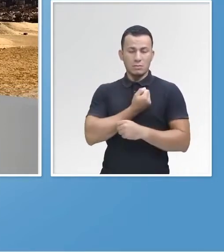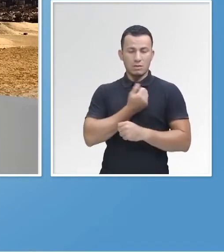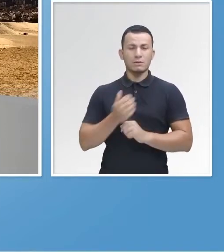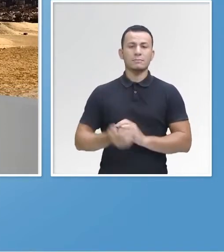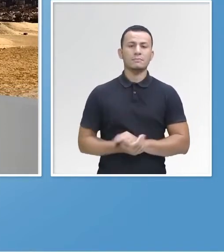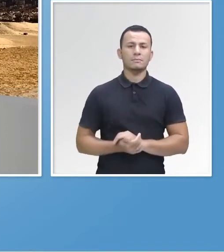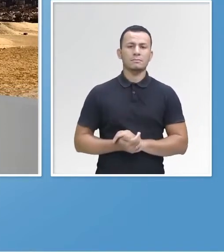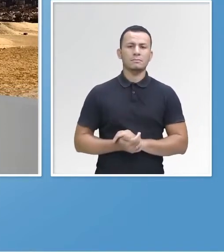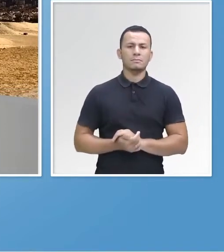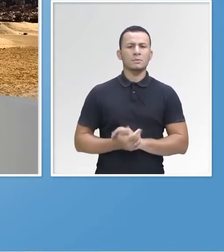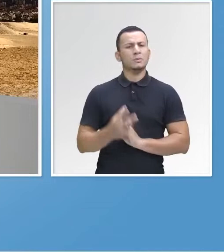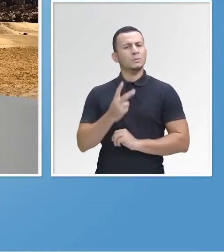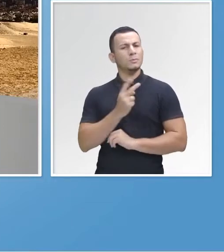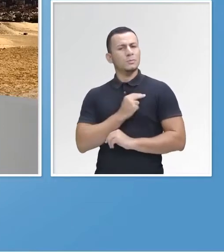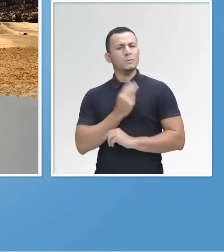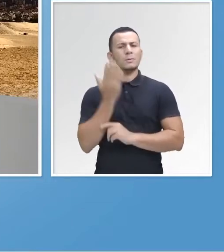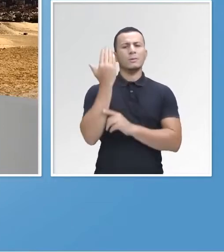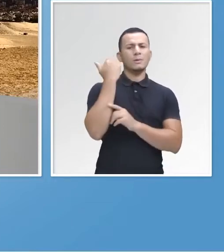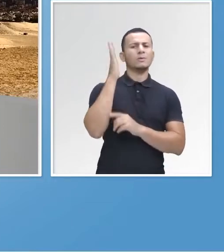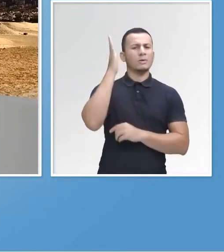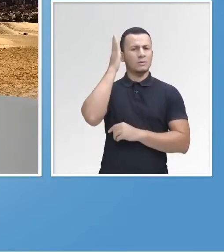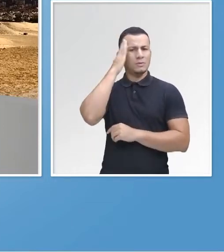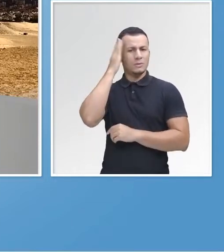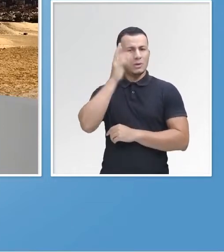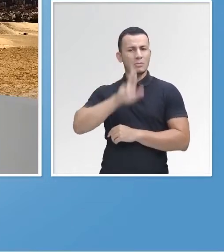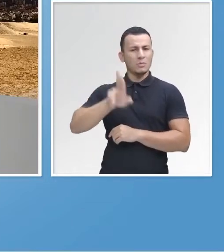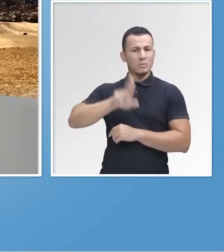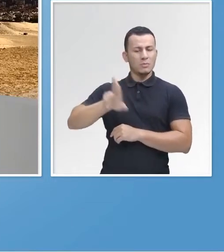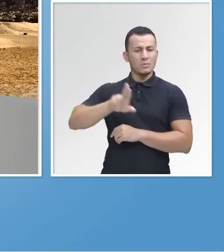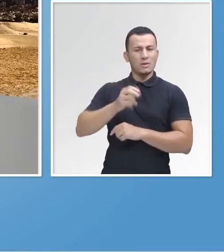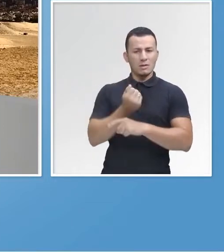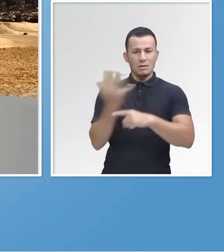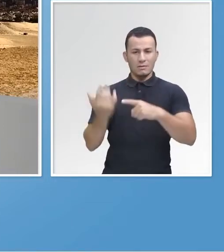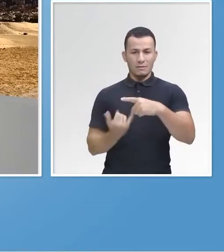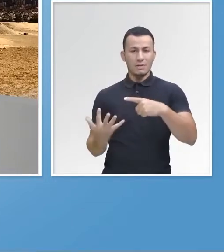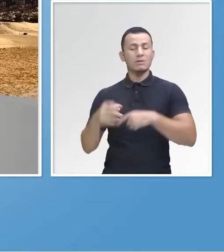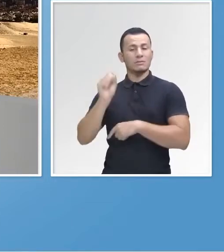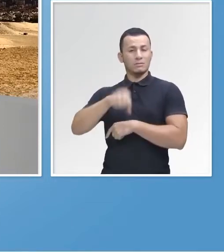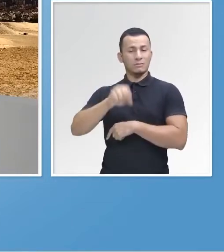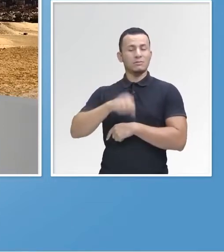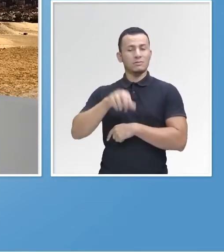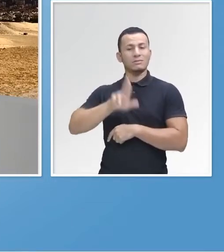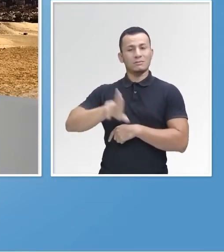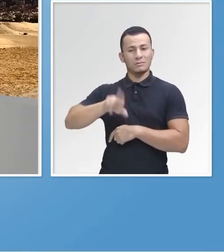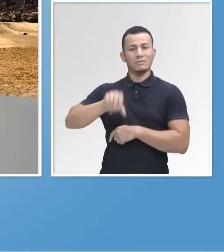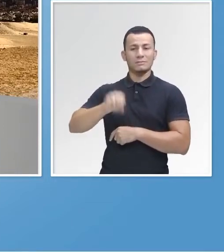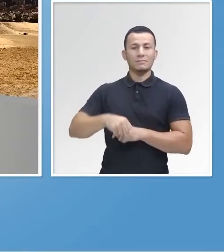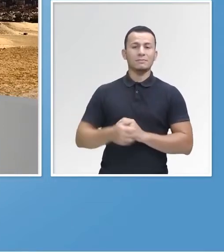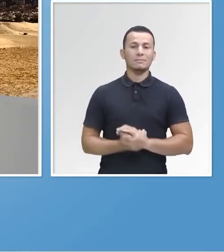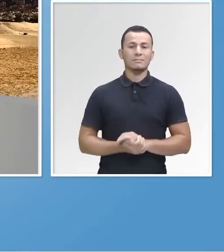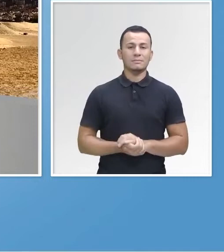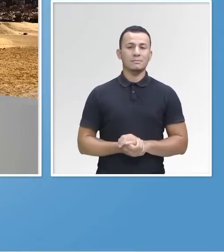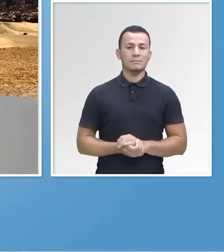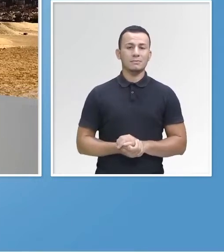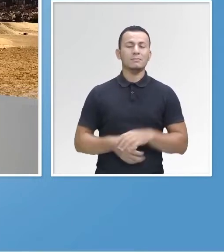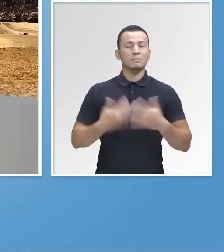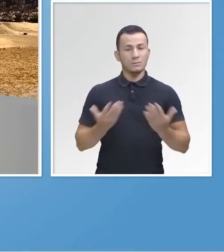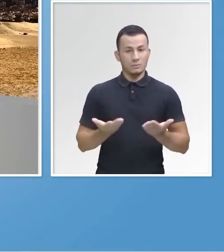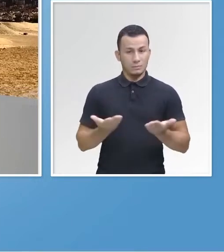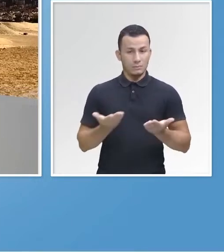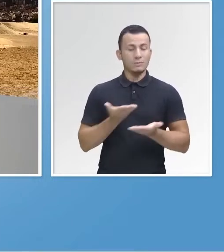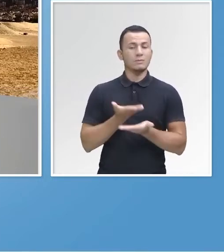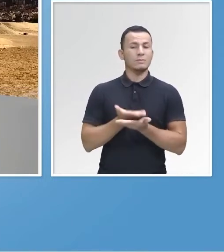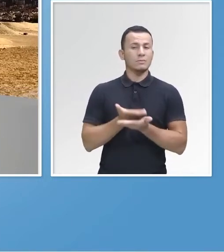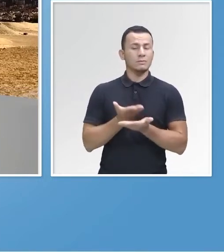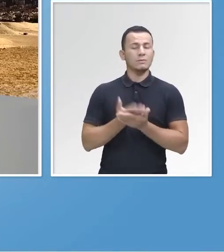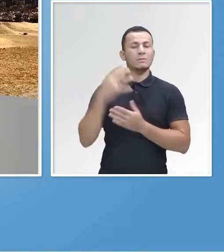Professor então naquela época já sabia usar frações Sim já se utilizavam as frações mas na hora de hoje nós vamos ver o seguinte